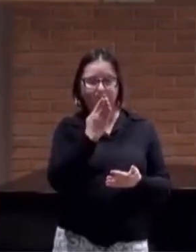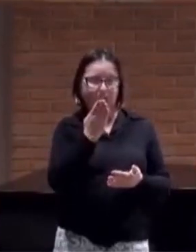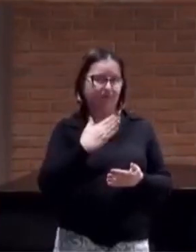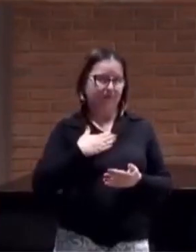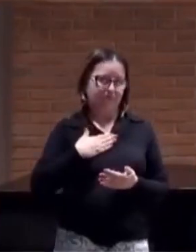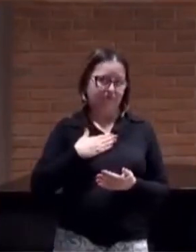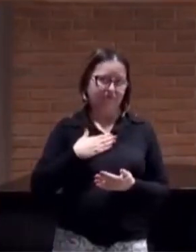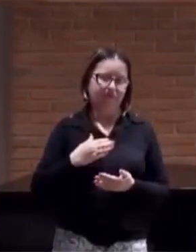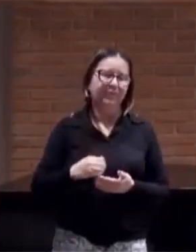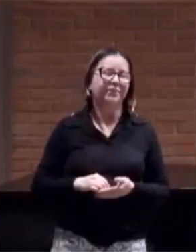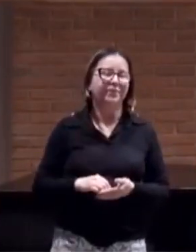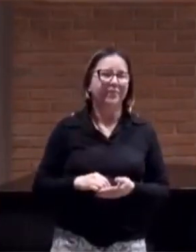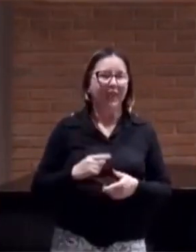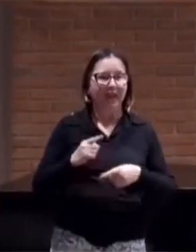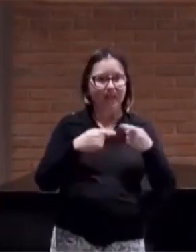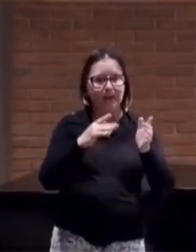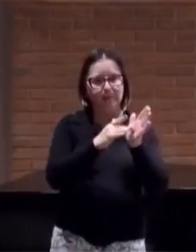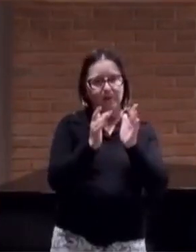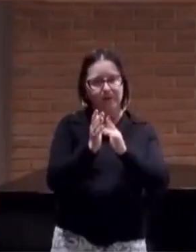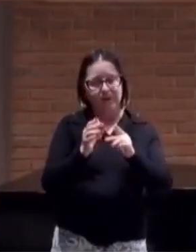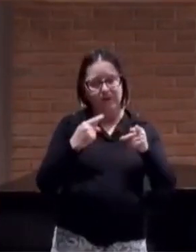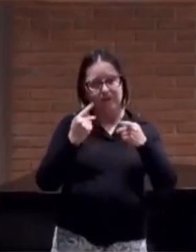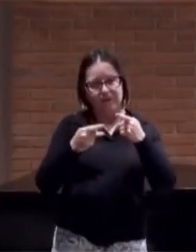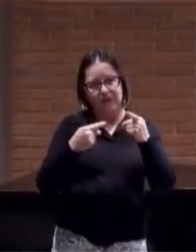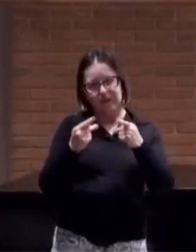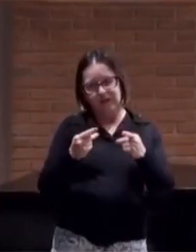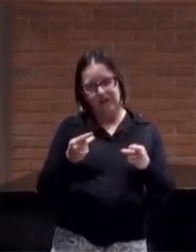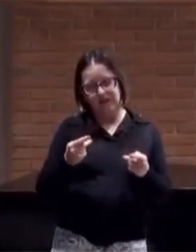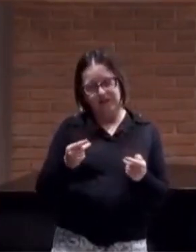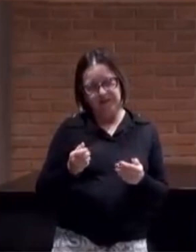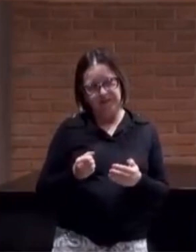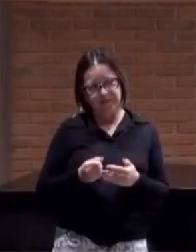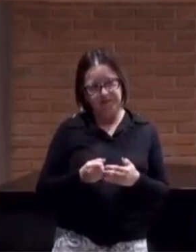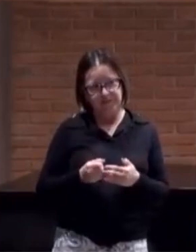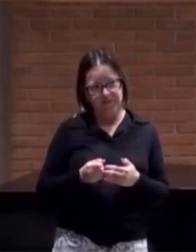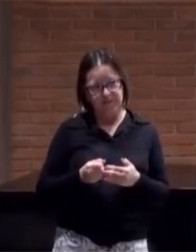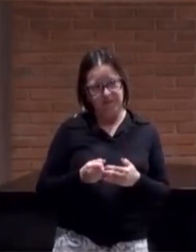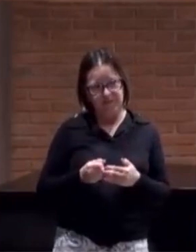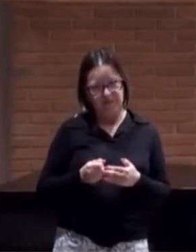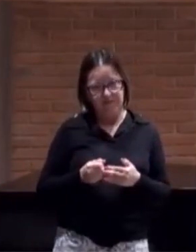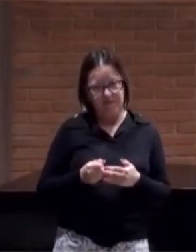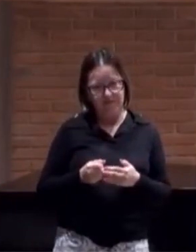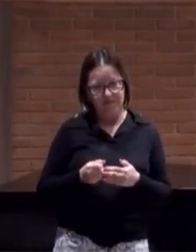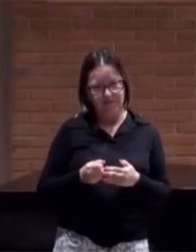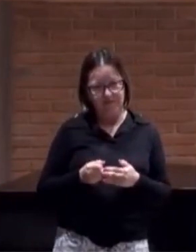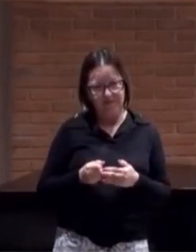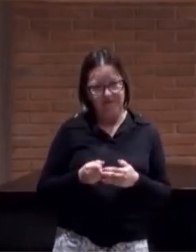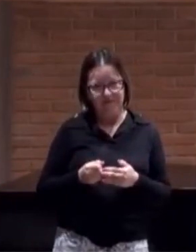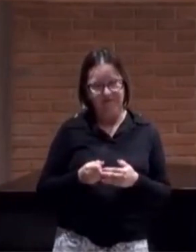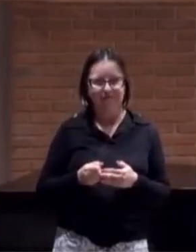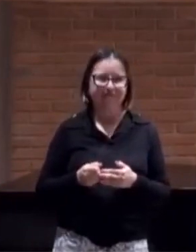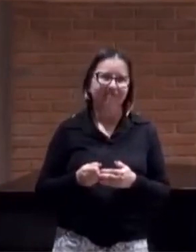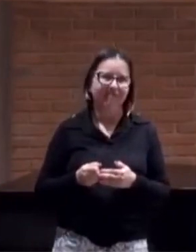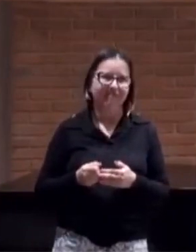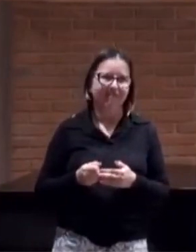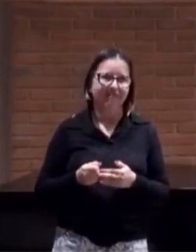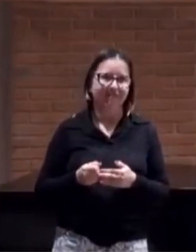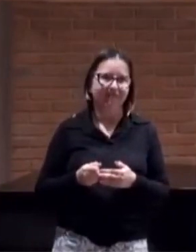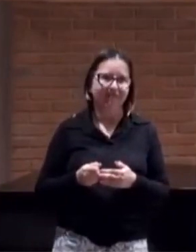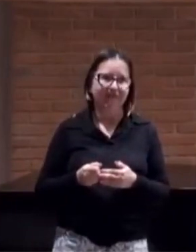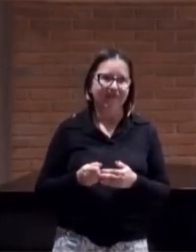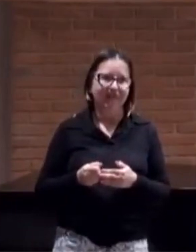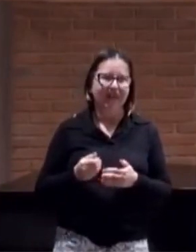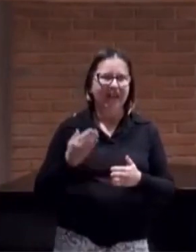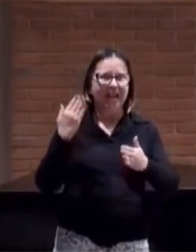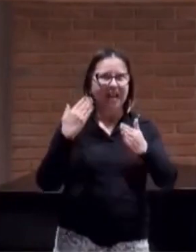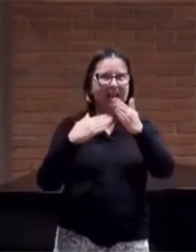Depois de Jesus falar sobre a vida que ele iria e que ele